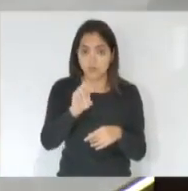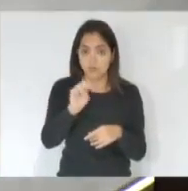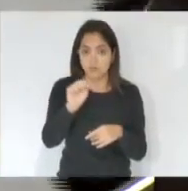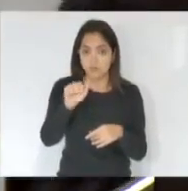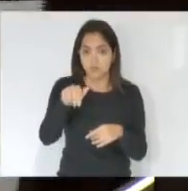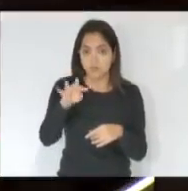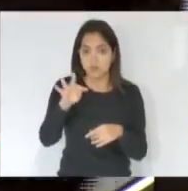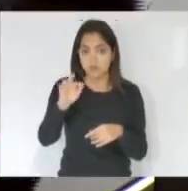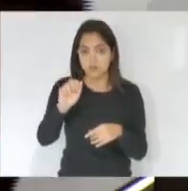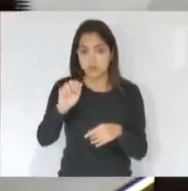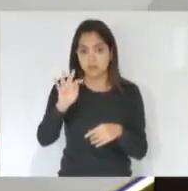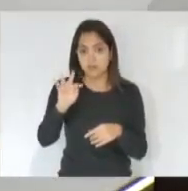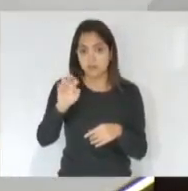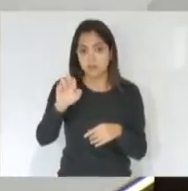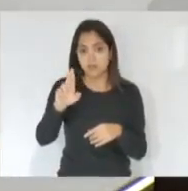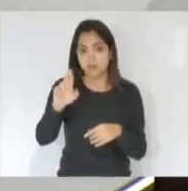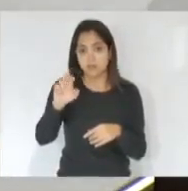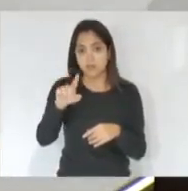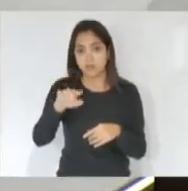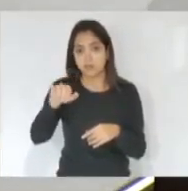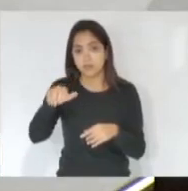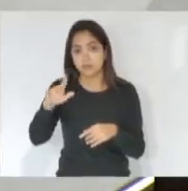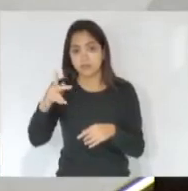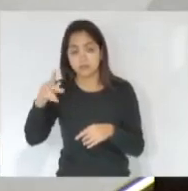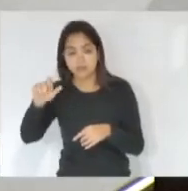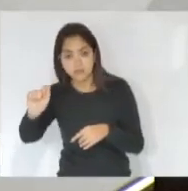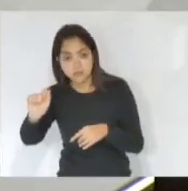Terezinha. Adotou como prática a